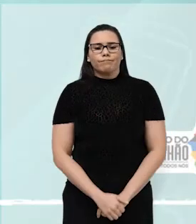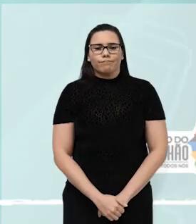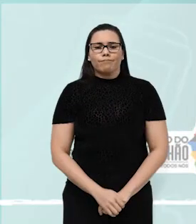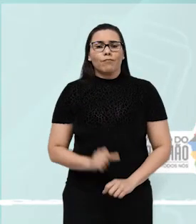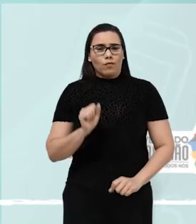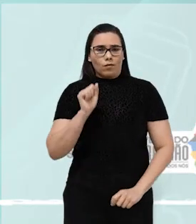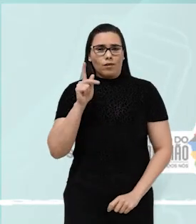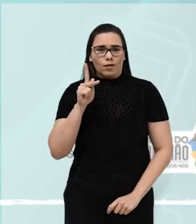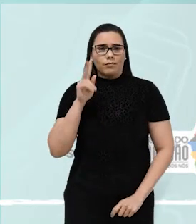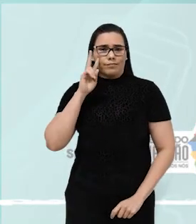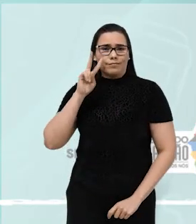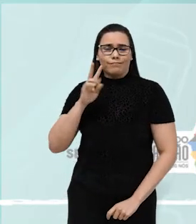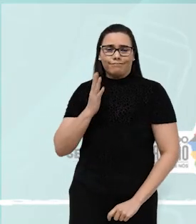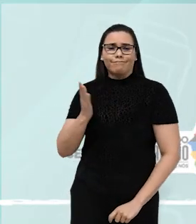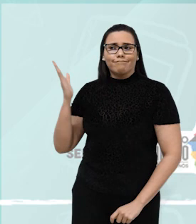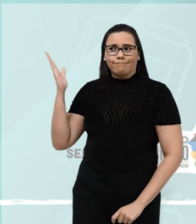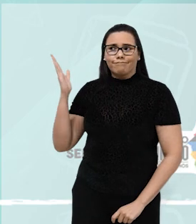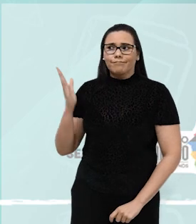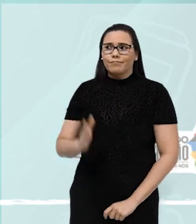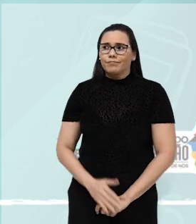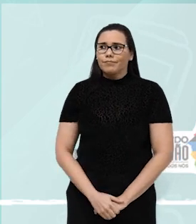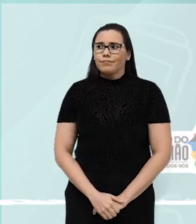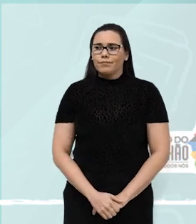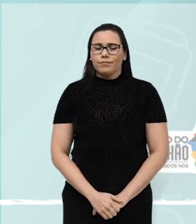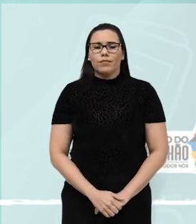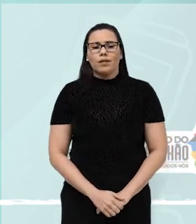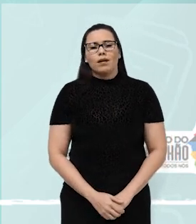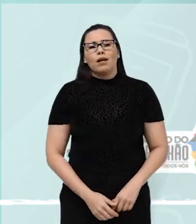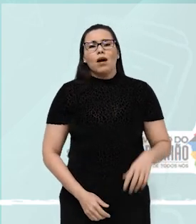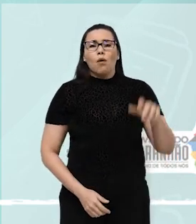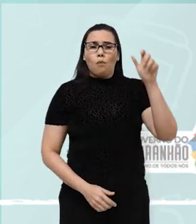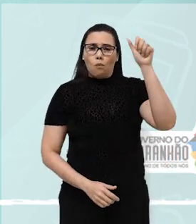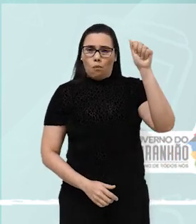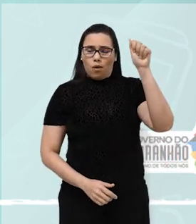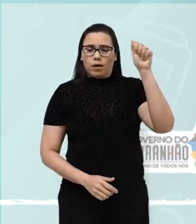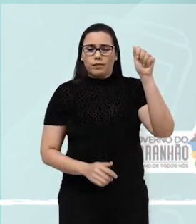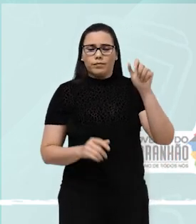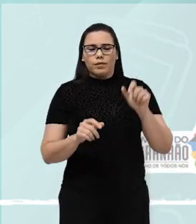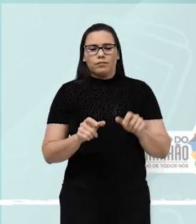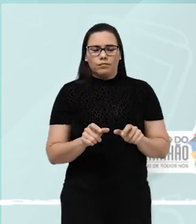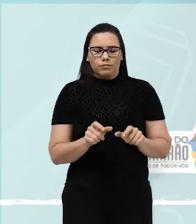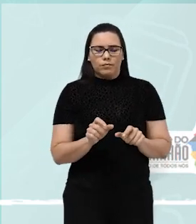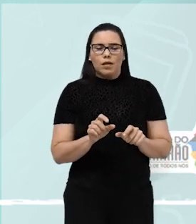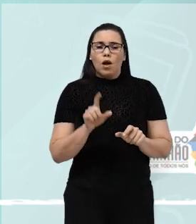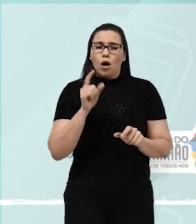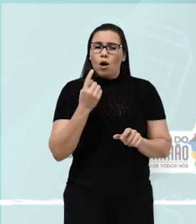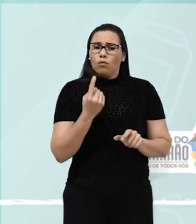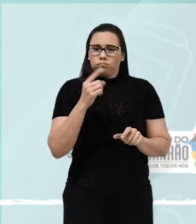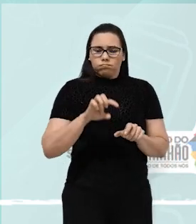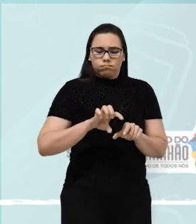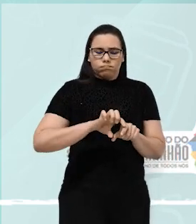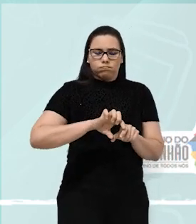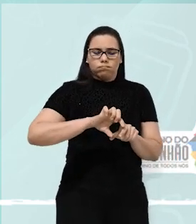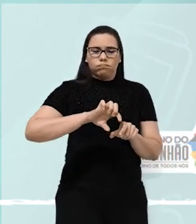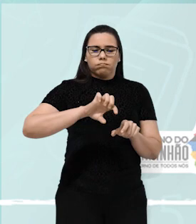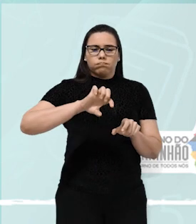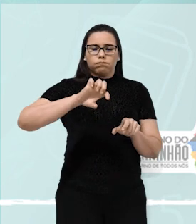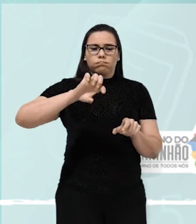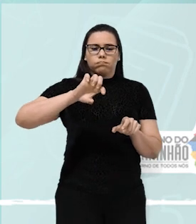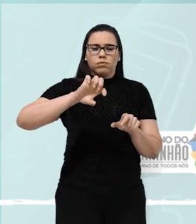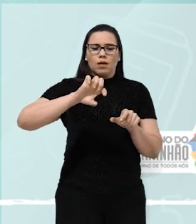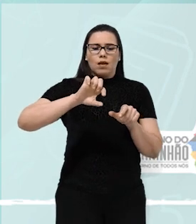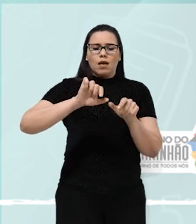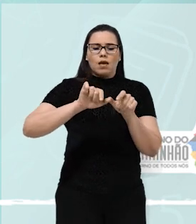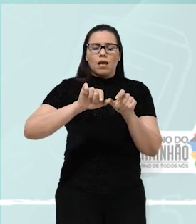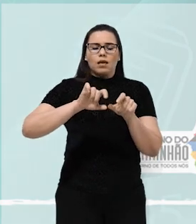ok? Essa outra espécie aqui é a espécie A, ok? Esse ancestral comum aqui, que foi